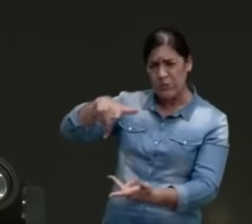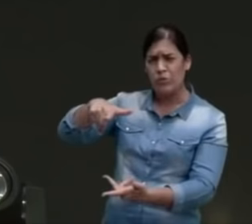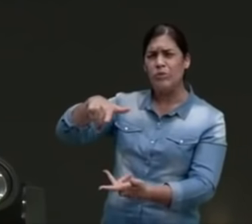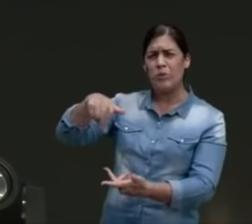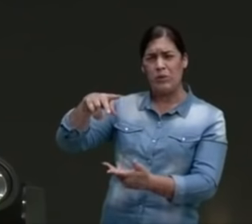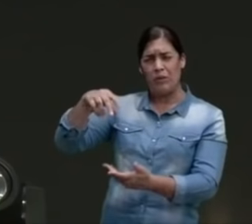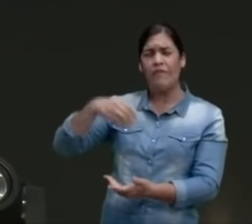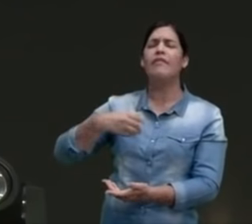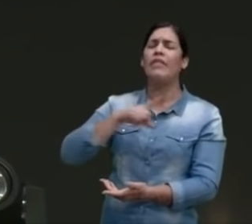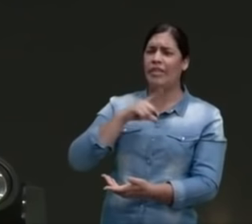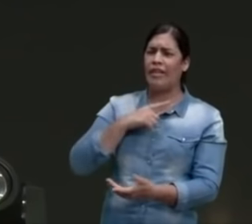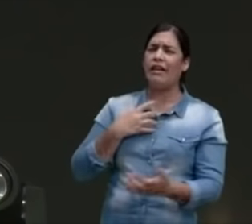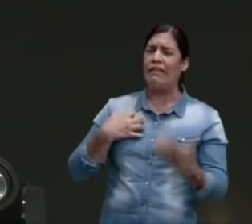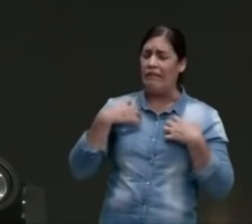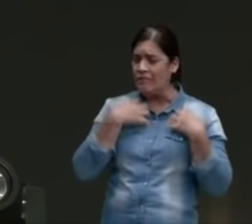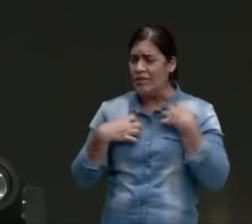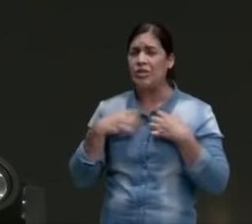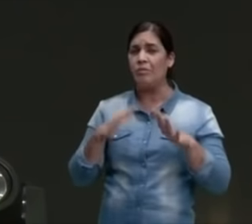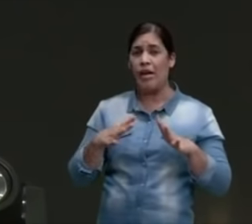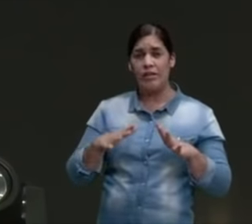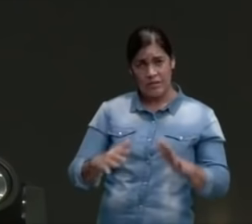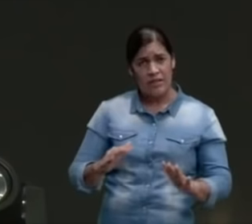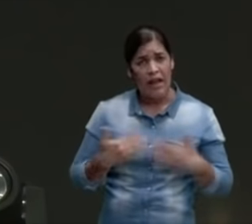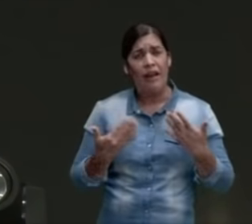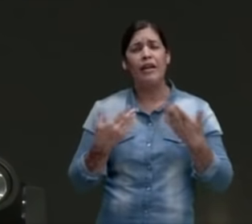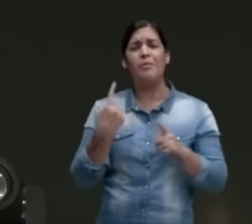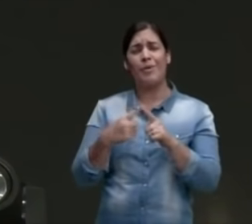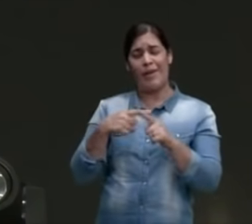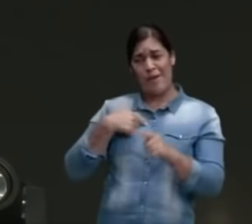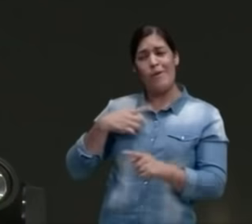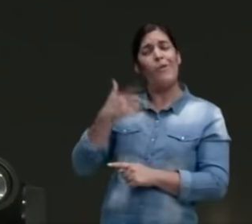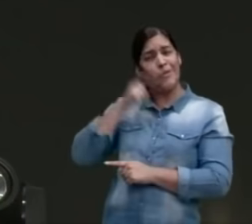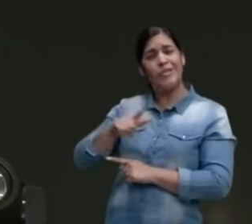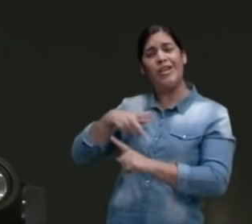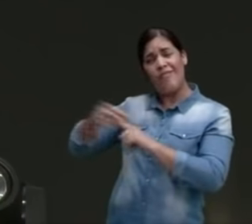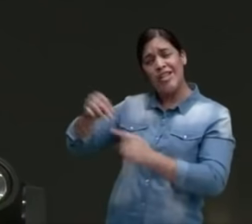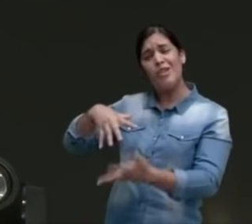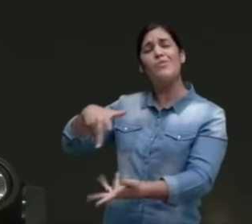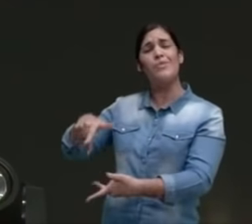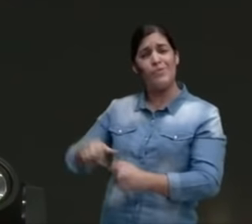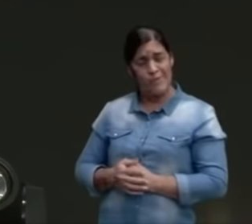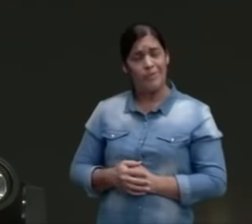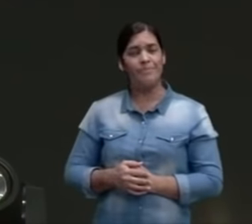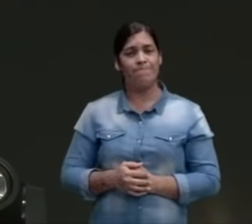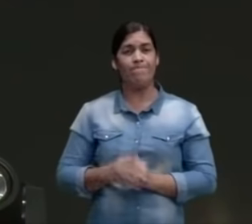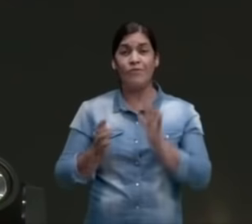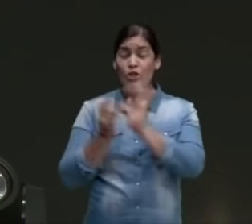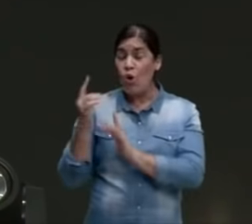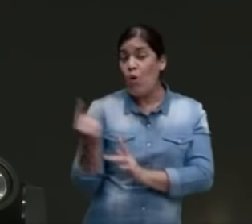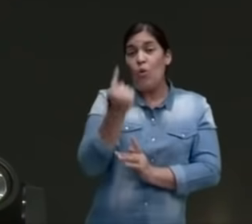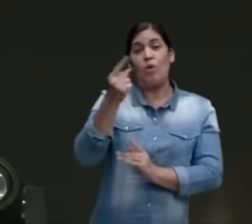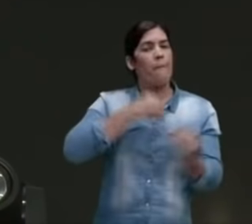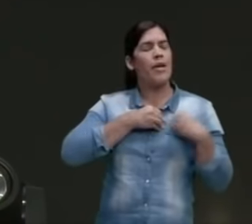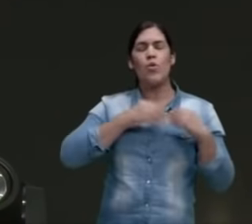tenham bom ânimo, porque eu venci o mundo. Então Jesus foi o único que não pecou, ele foi tentado de